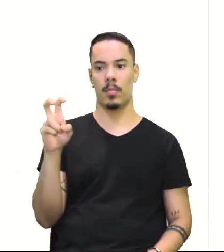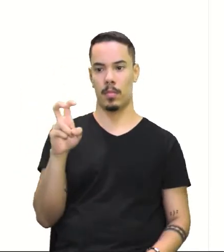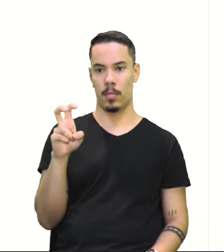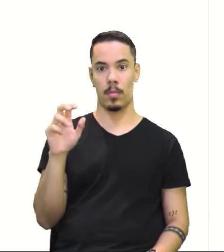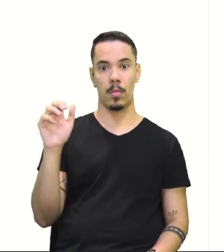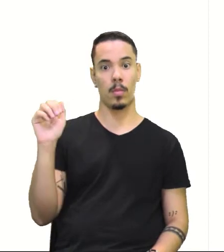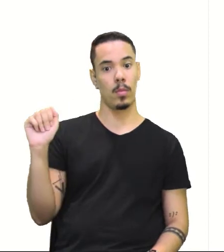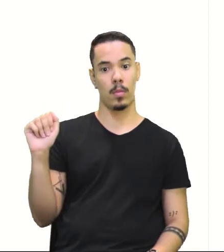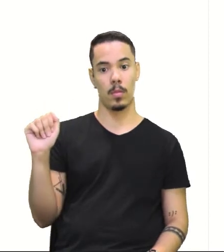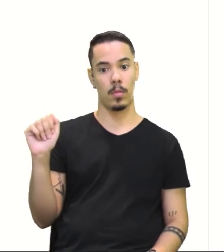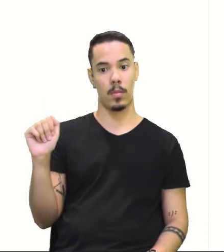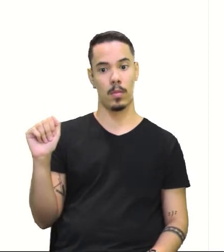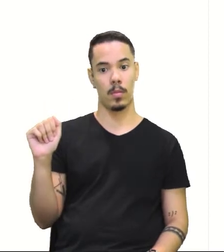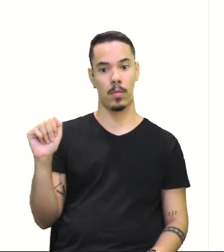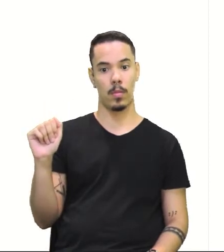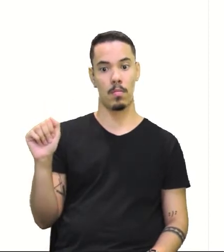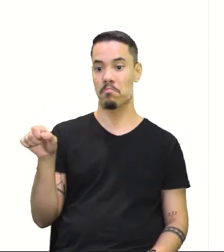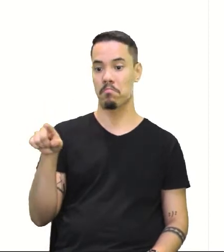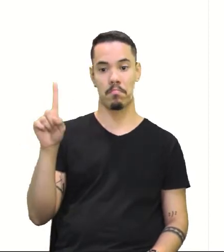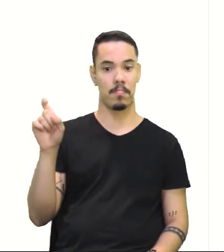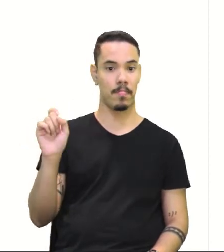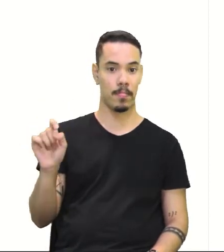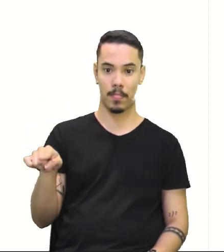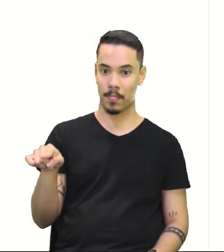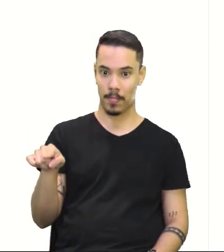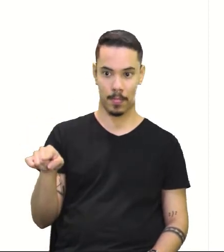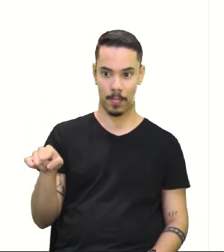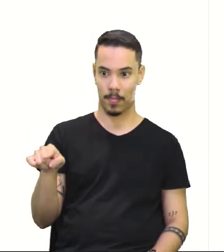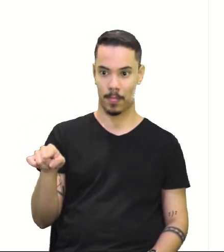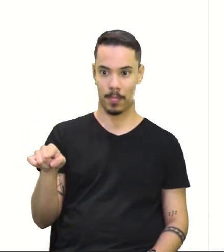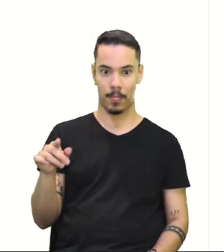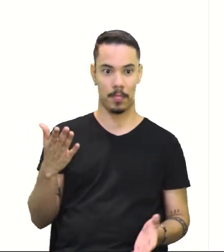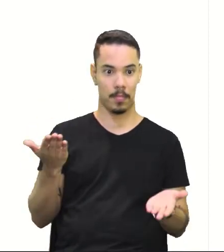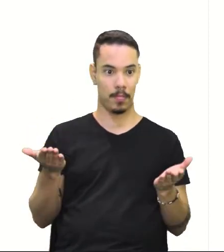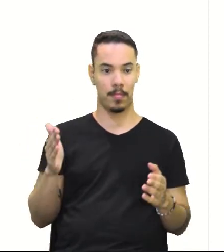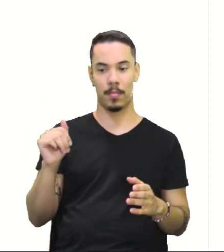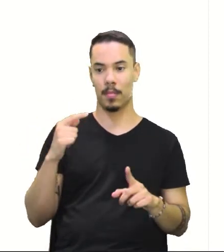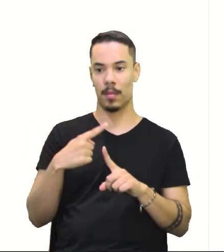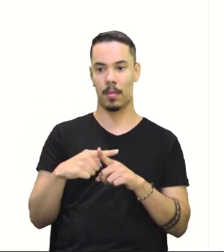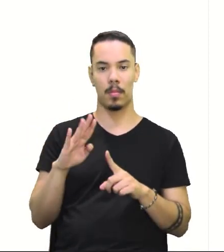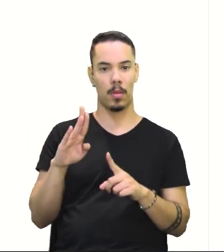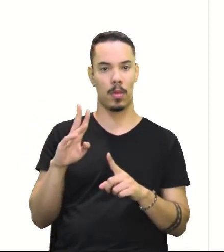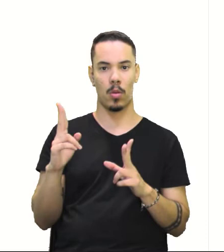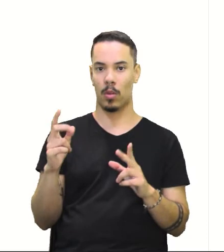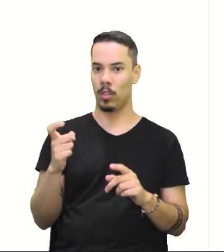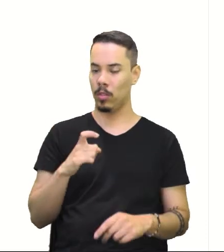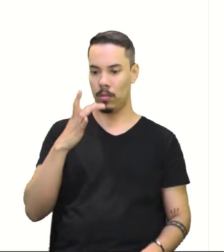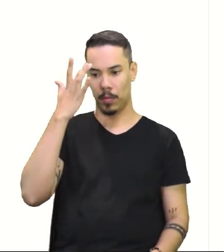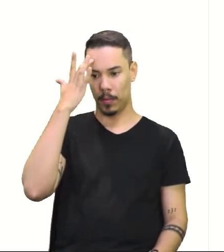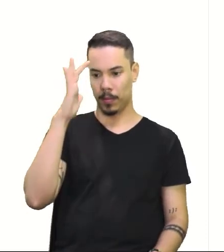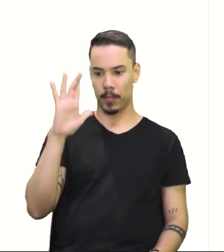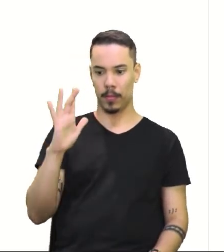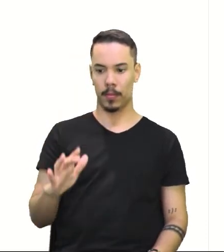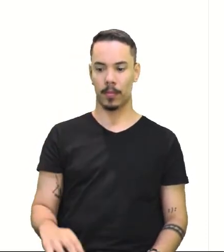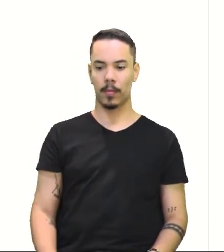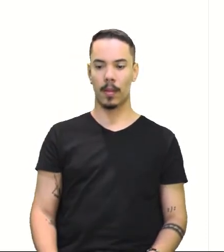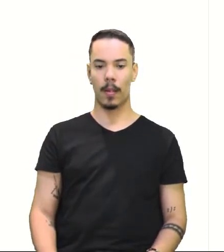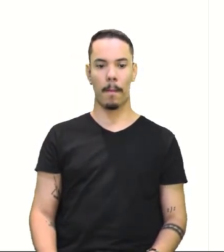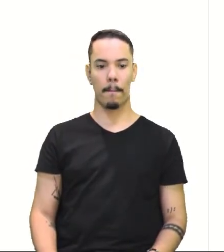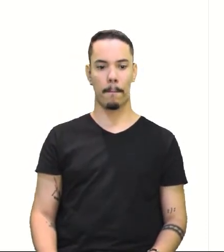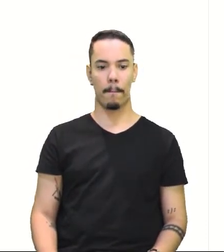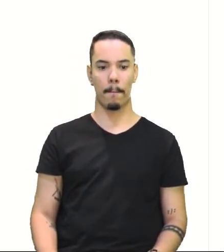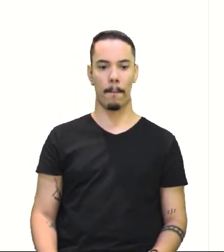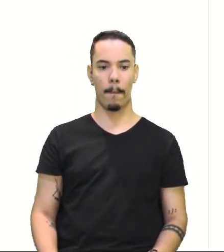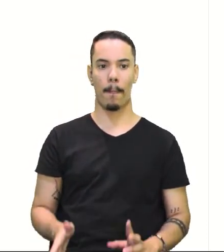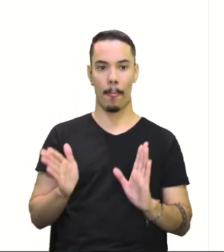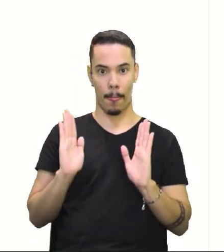A, quem é esse A? A mais B igual a x, não sei como. Vamos lá, baixamos o primeiro elemento aqui,